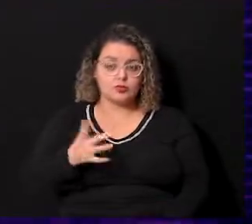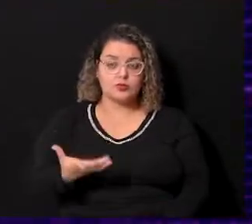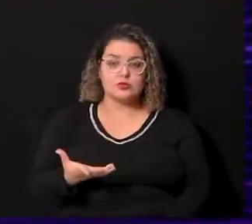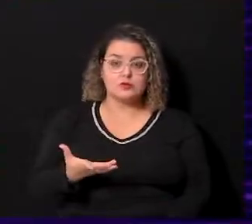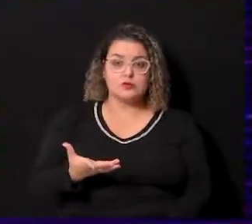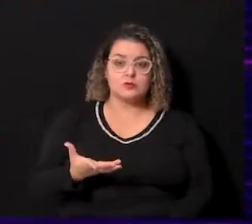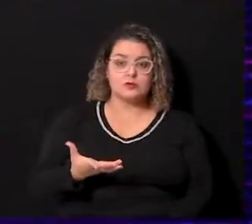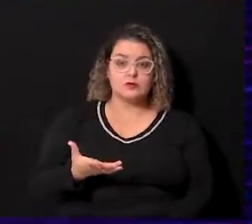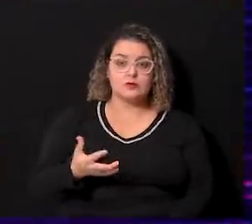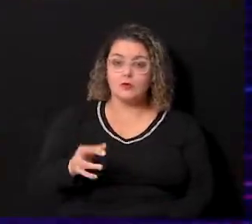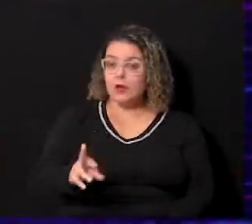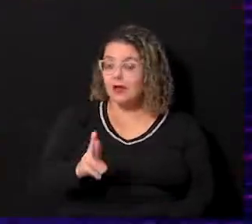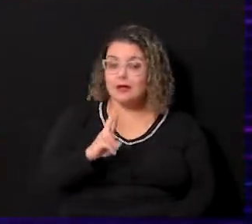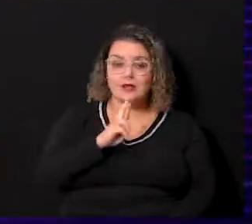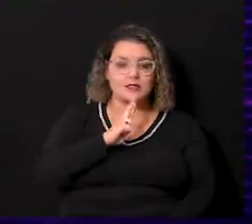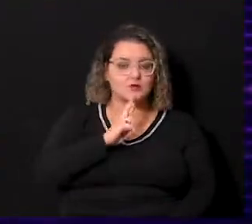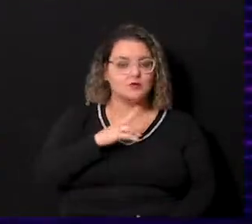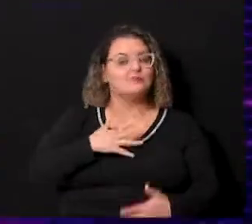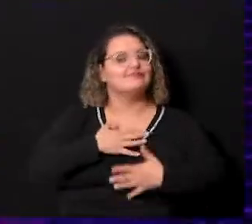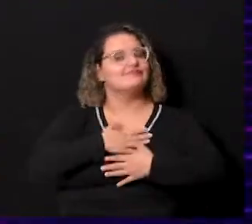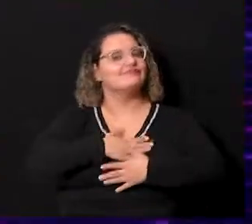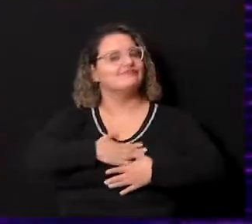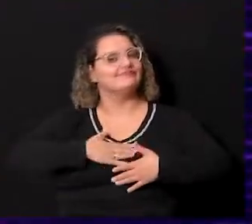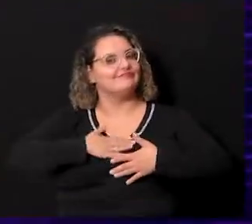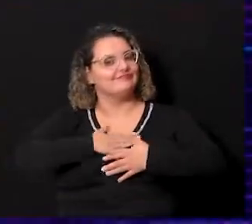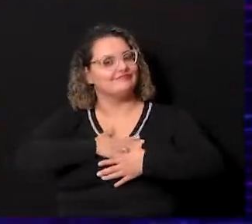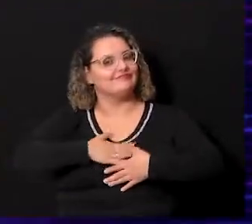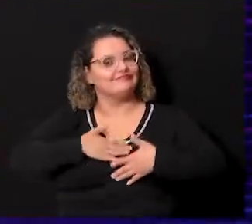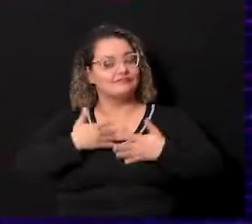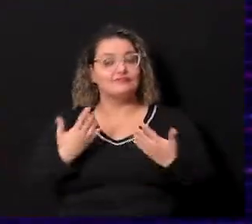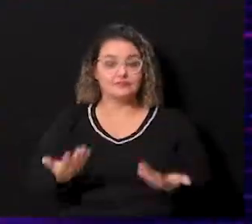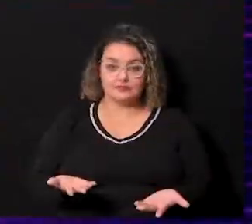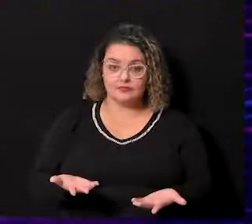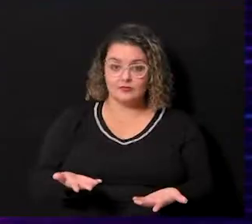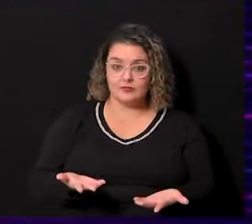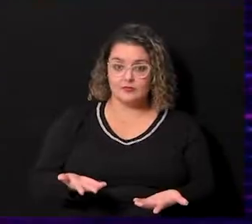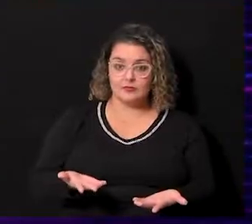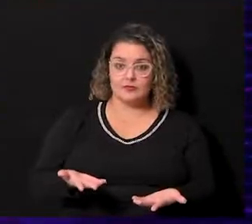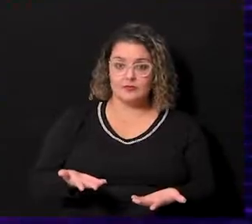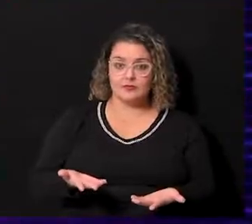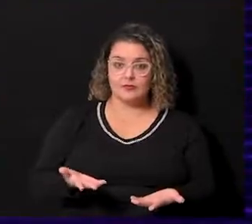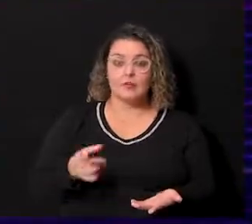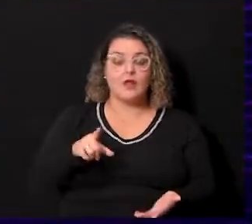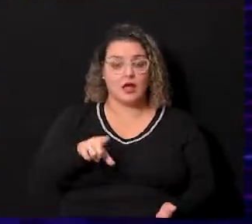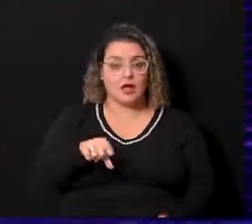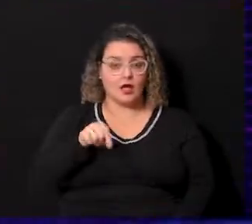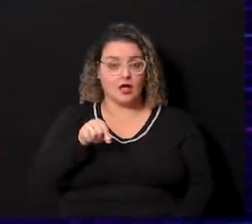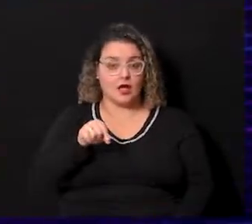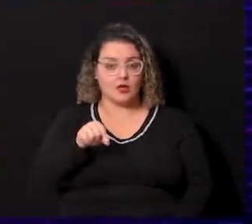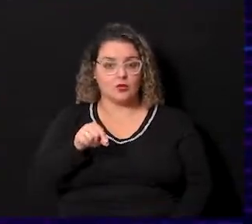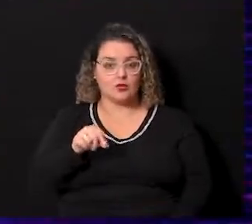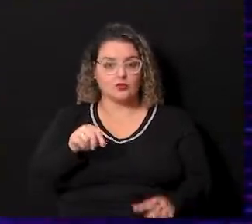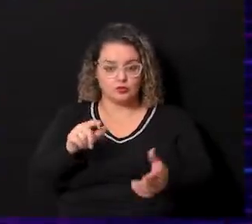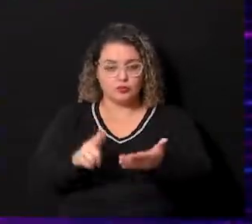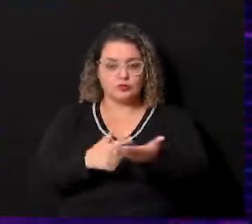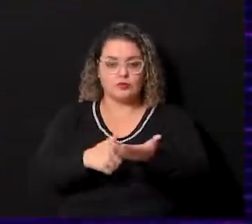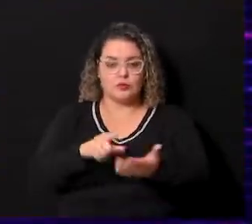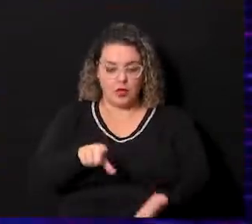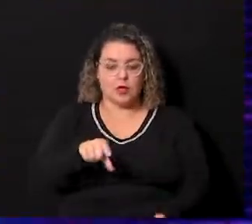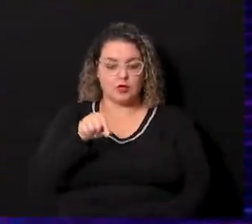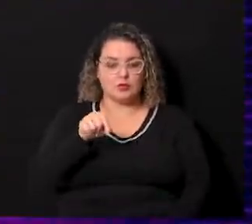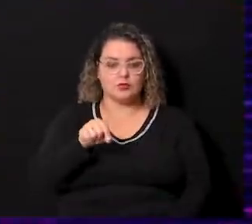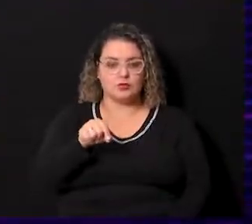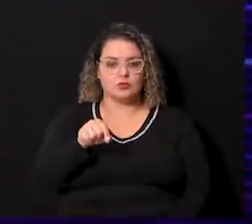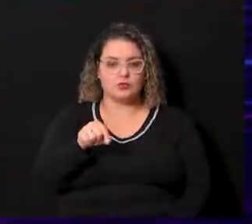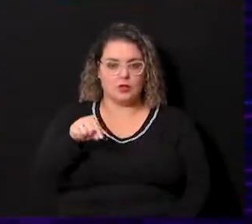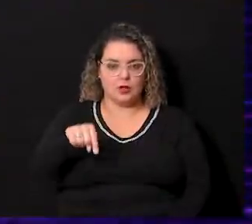tive uma grande resposta, e eu fiquei muito satisfeita com isso. Inclusive, a escolha aqui na Itália